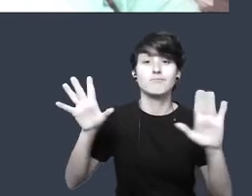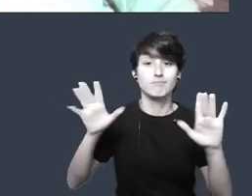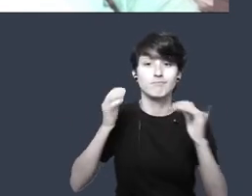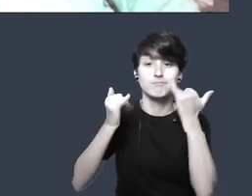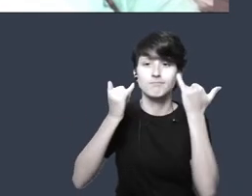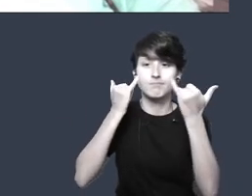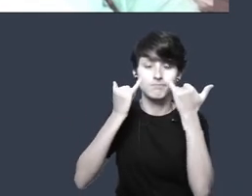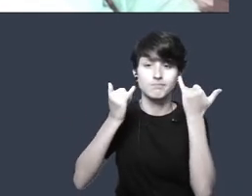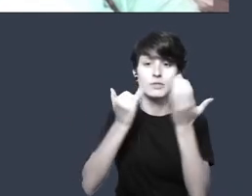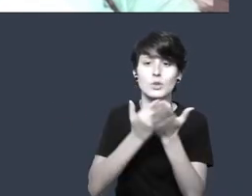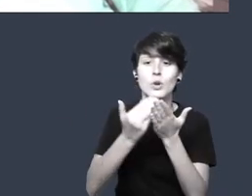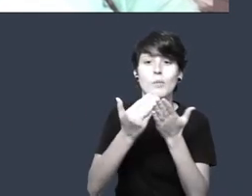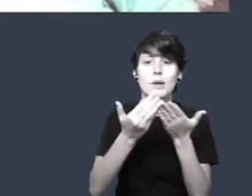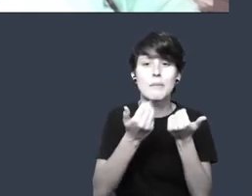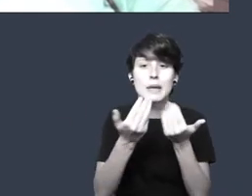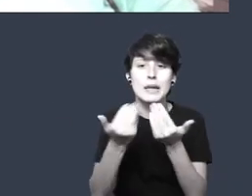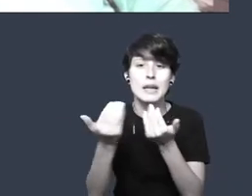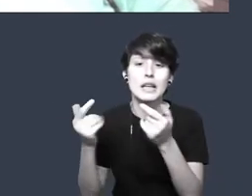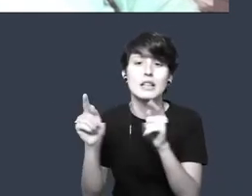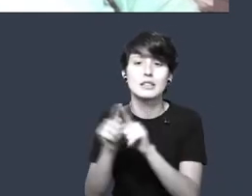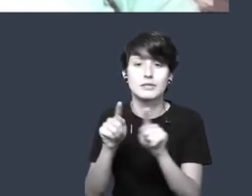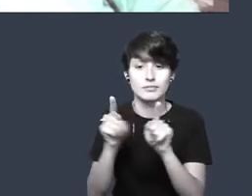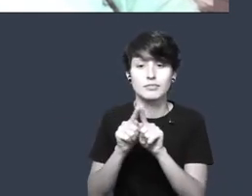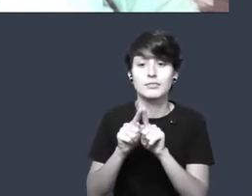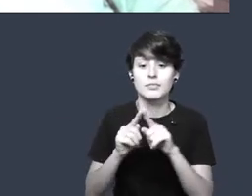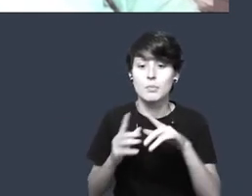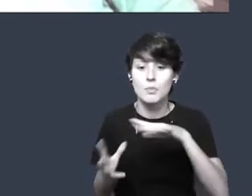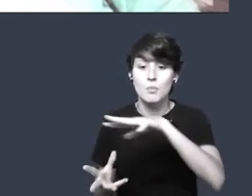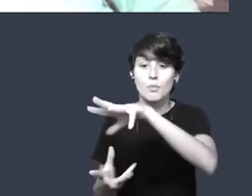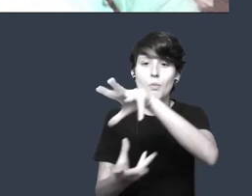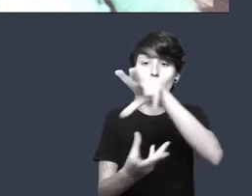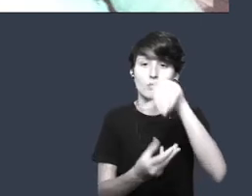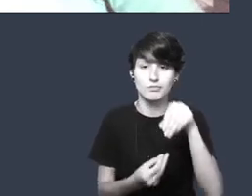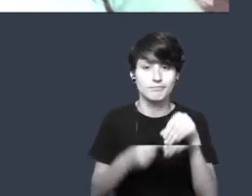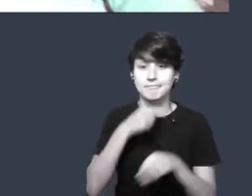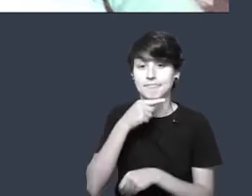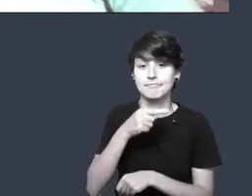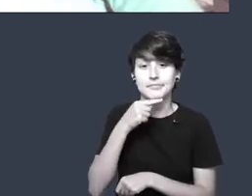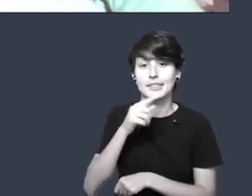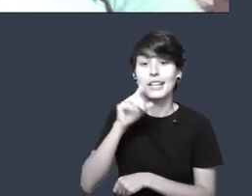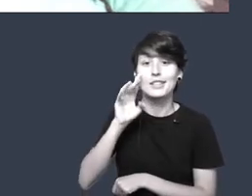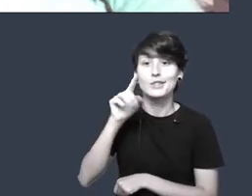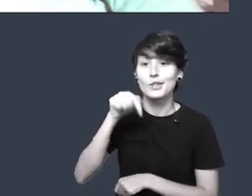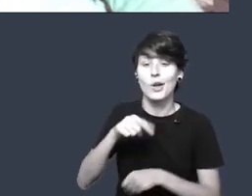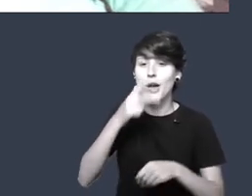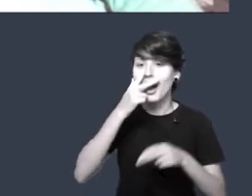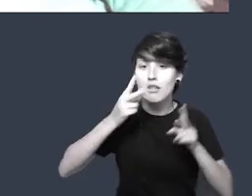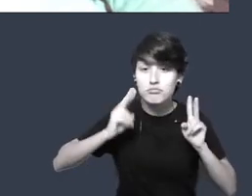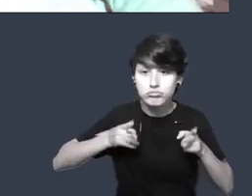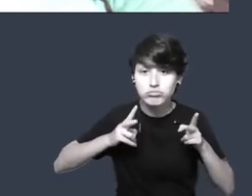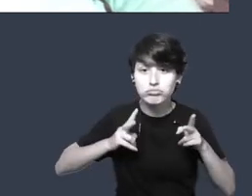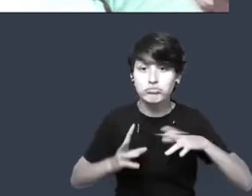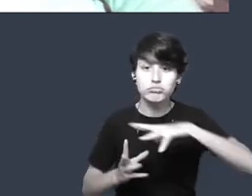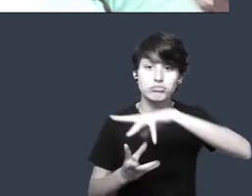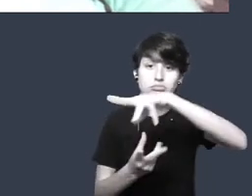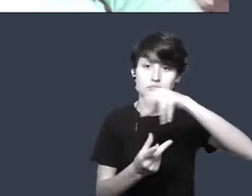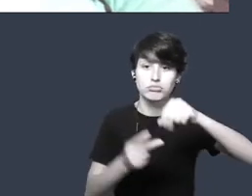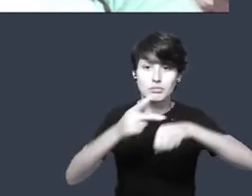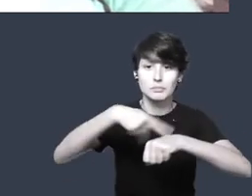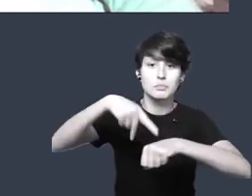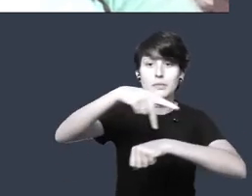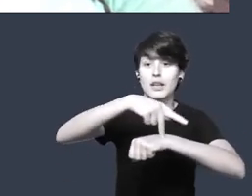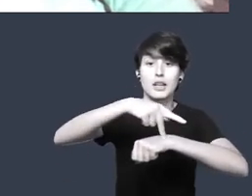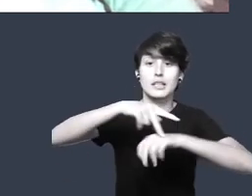começa a dividir essa informação para o resto do mundo, né? Não adianta ficar só nessa bolha de um país e